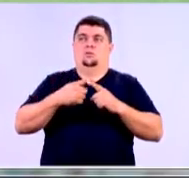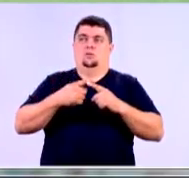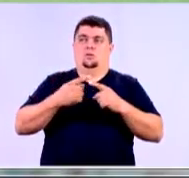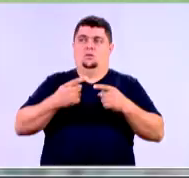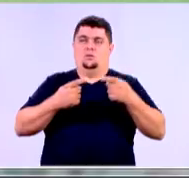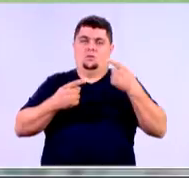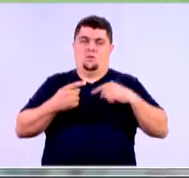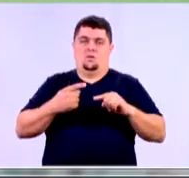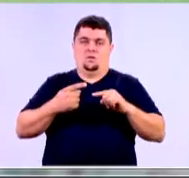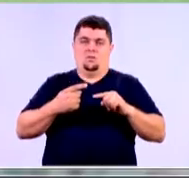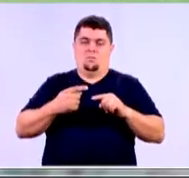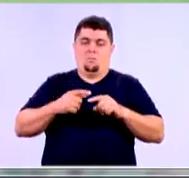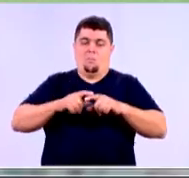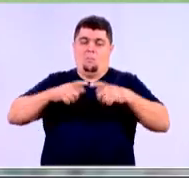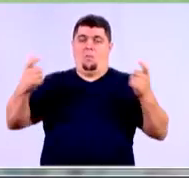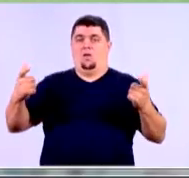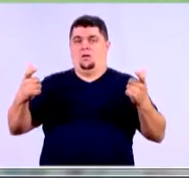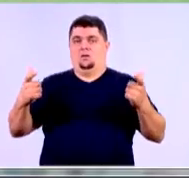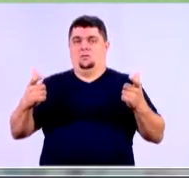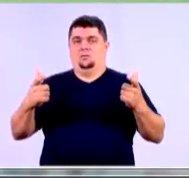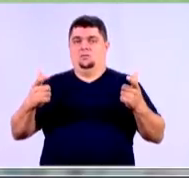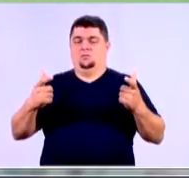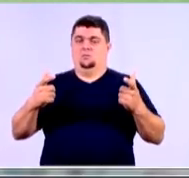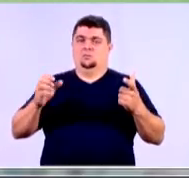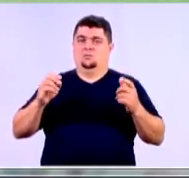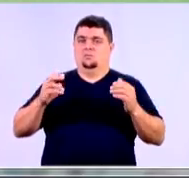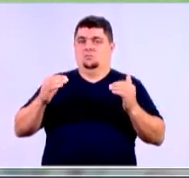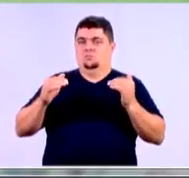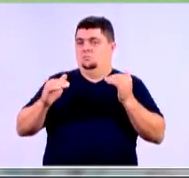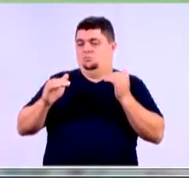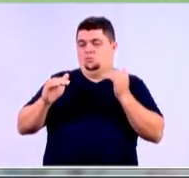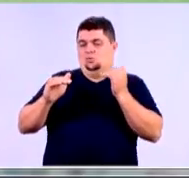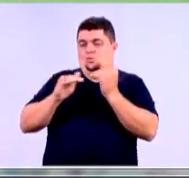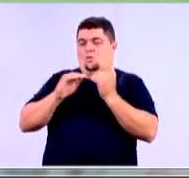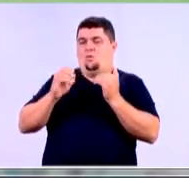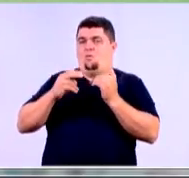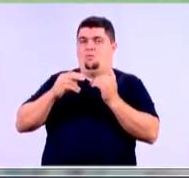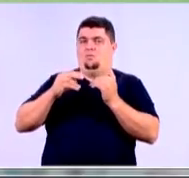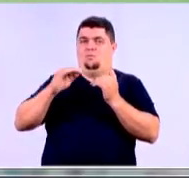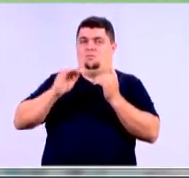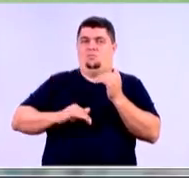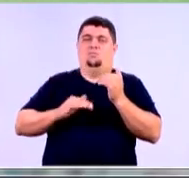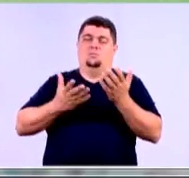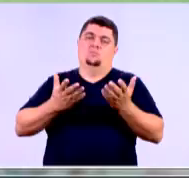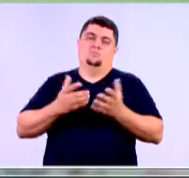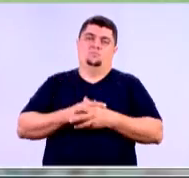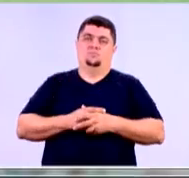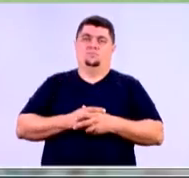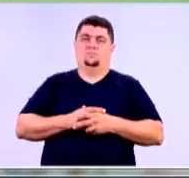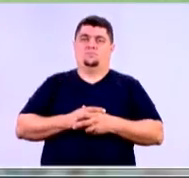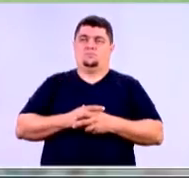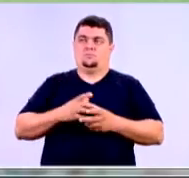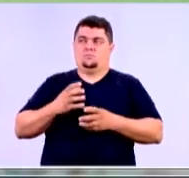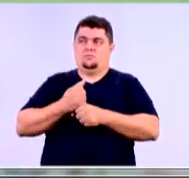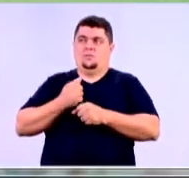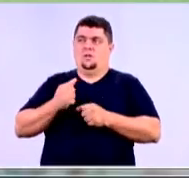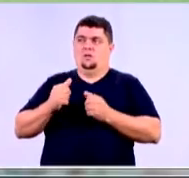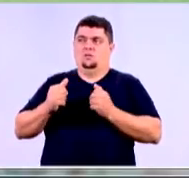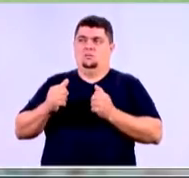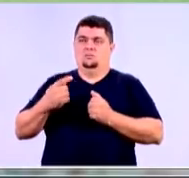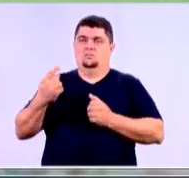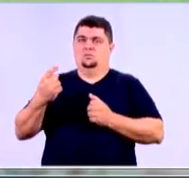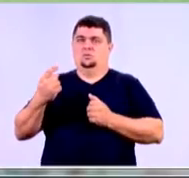parte de baixo sempre vai ser ou igual ou maior do que a parte de cima da fração. Isso. Né? Isso. Então, o máximo pode ser